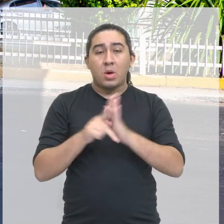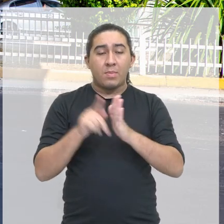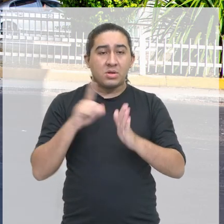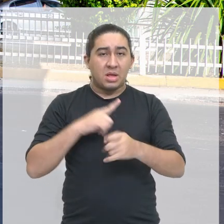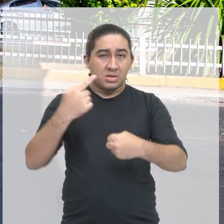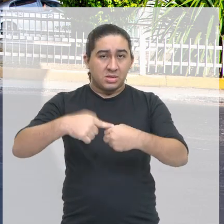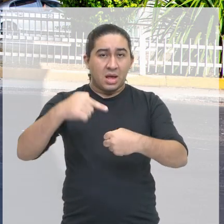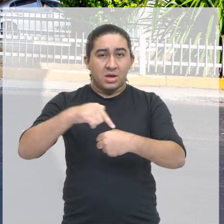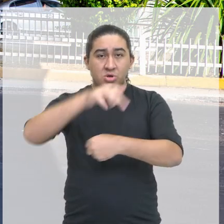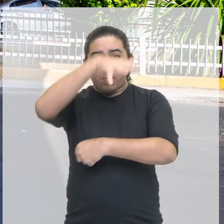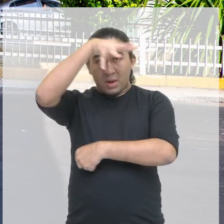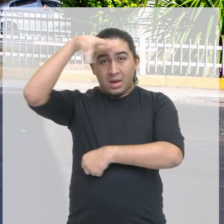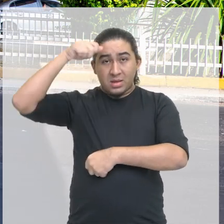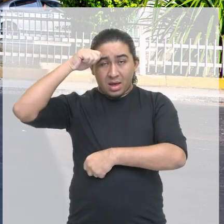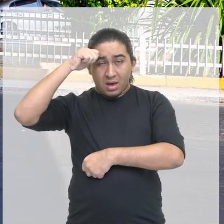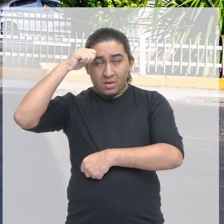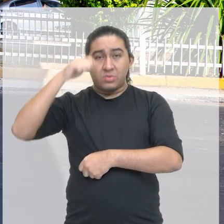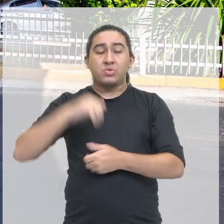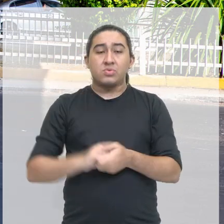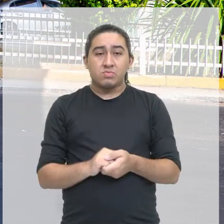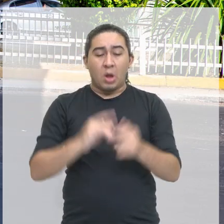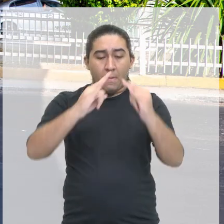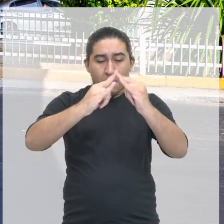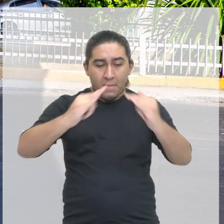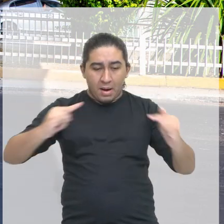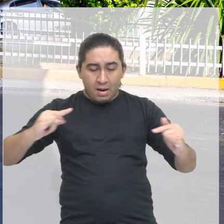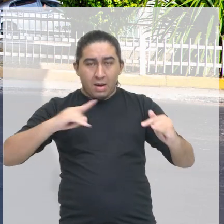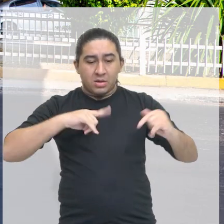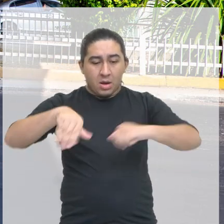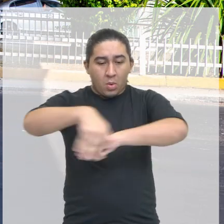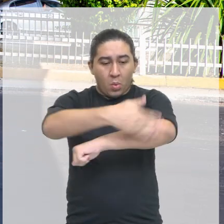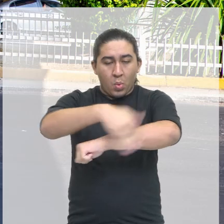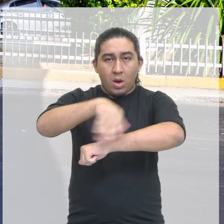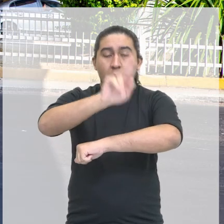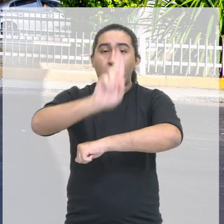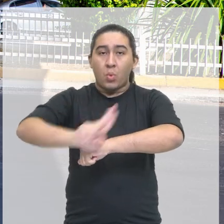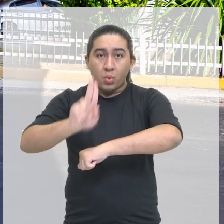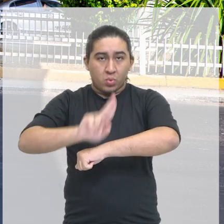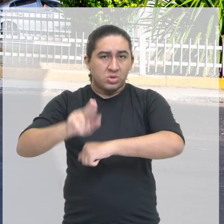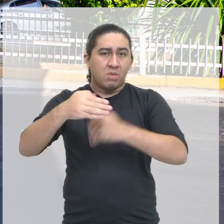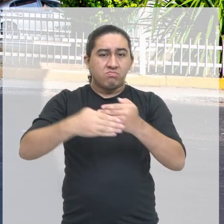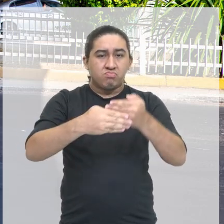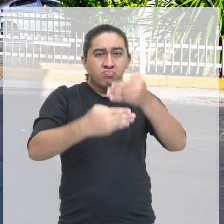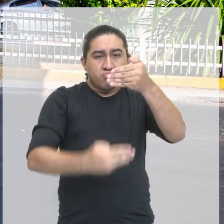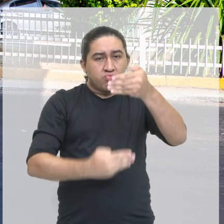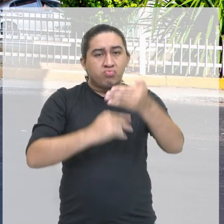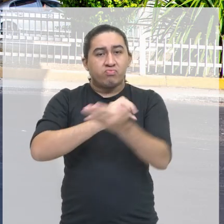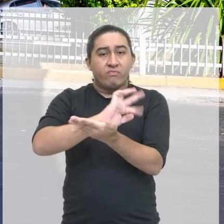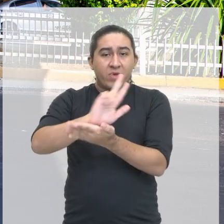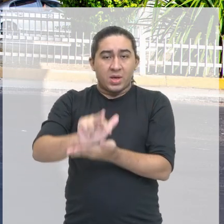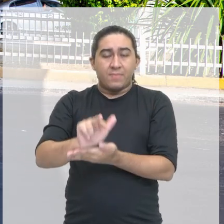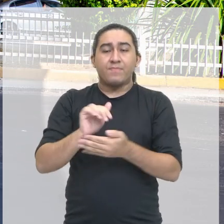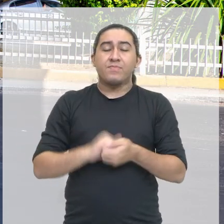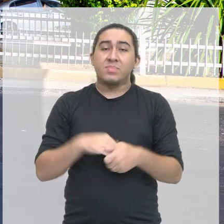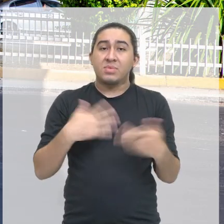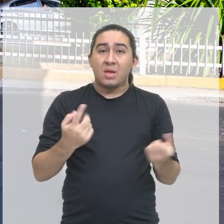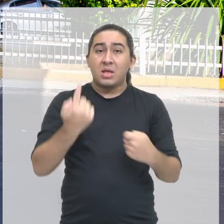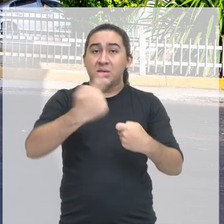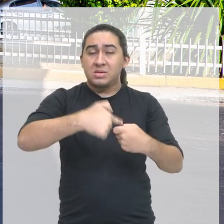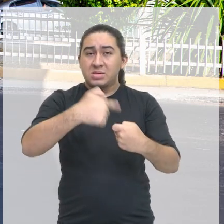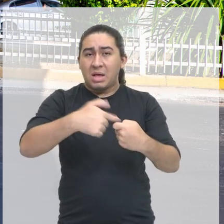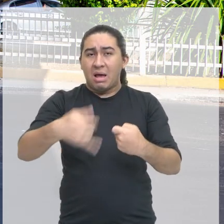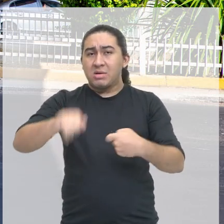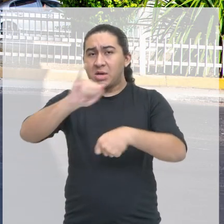ele utiliza a sua obra nas paredes dos prédios, dos muros. Então, nas grandes cidades, você vai